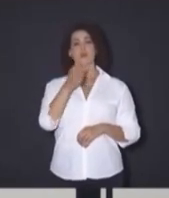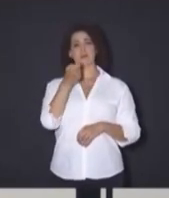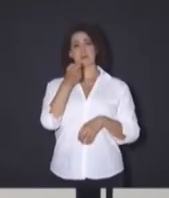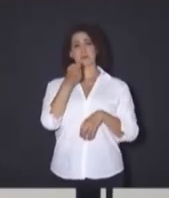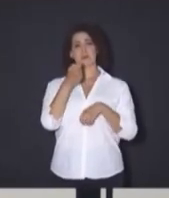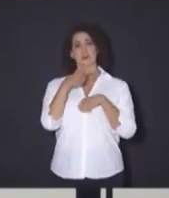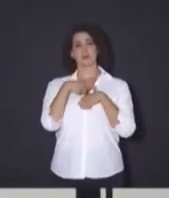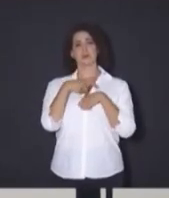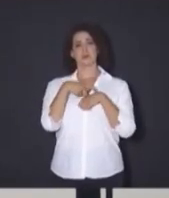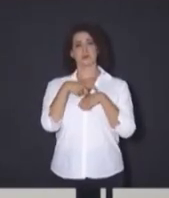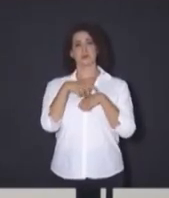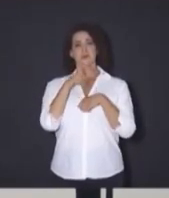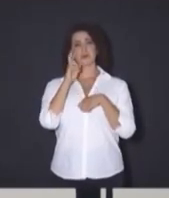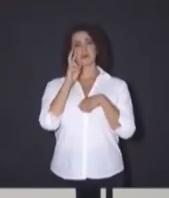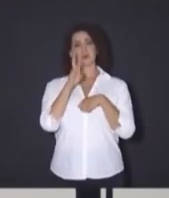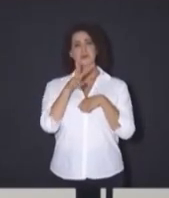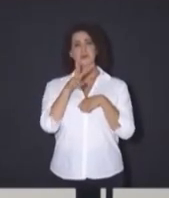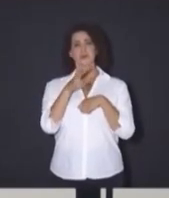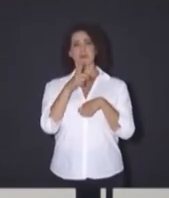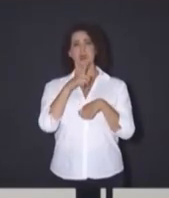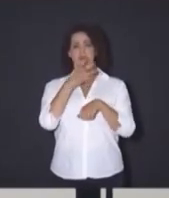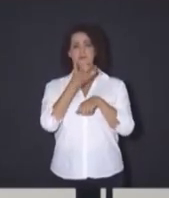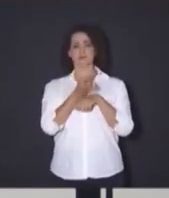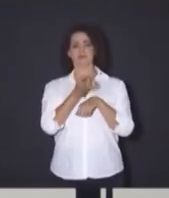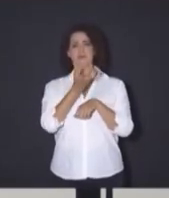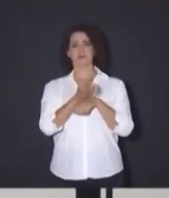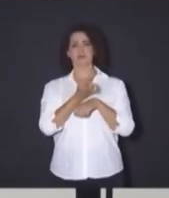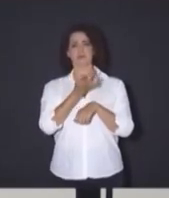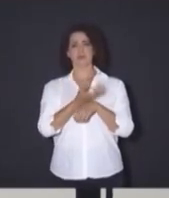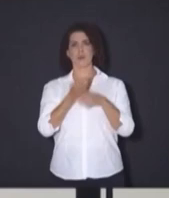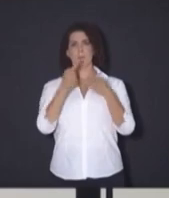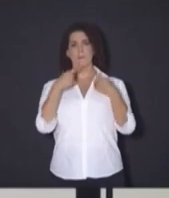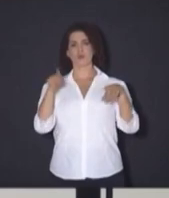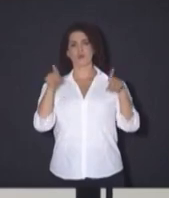né, se gravando cantigas